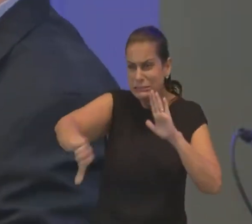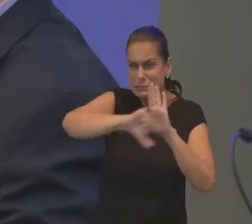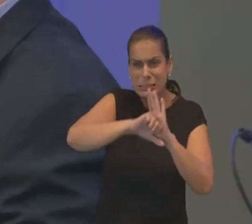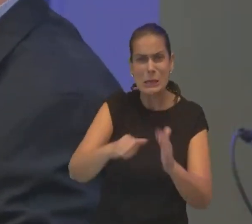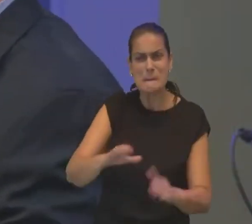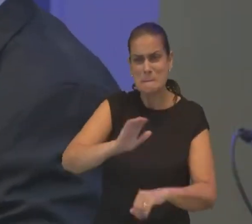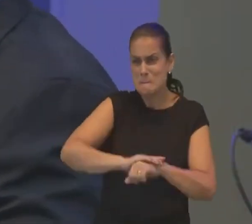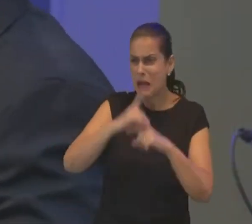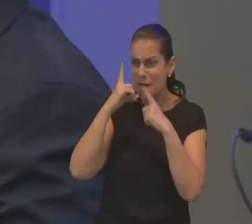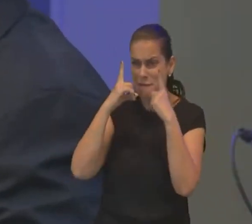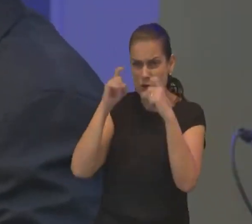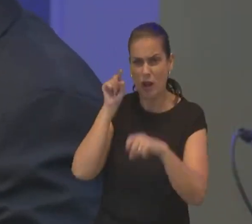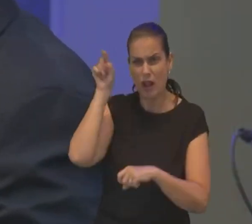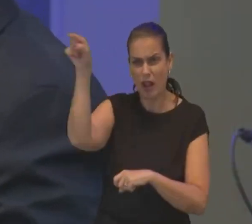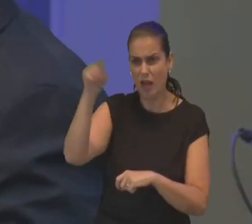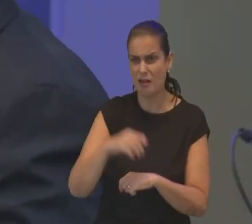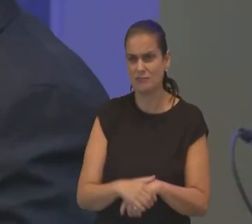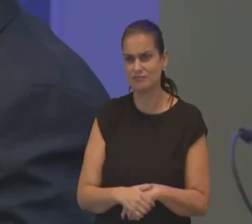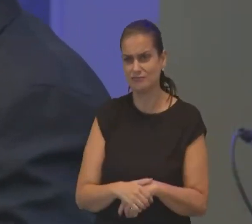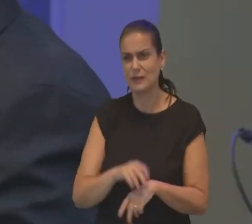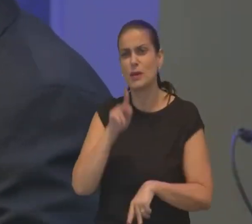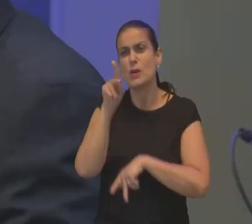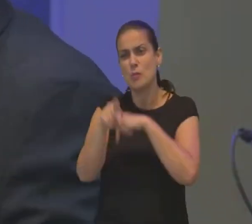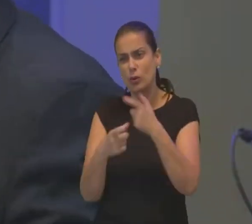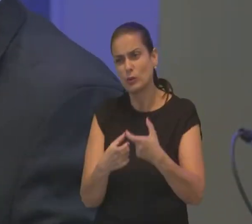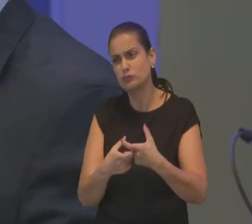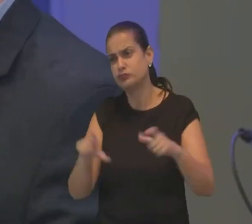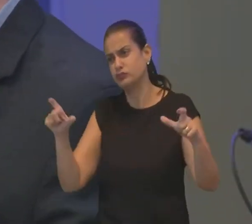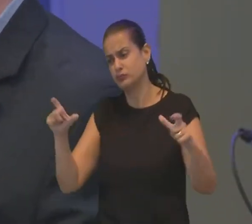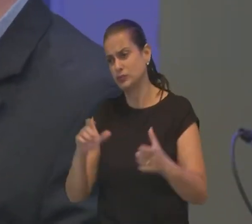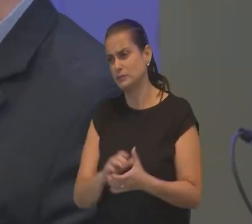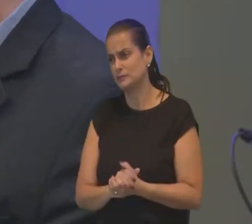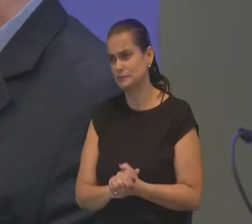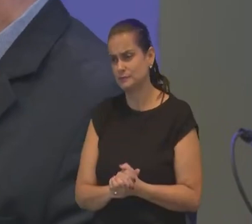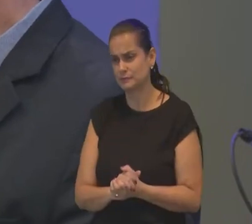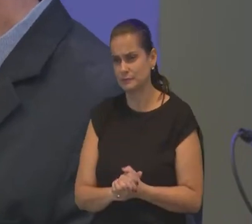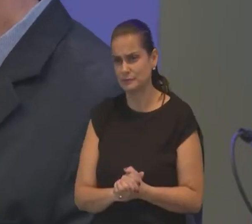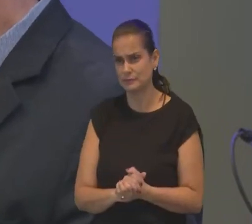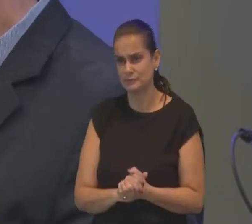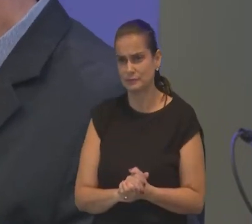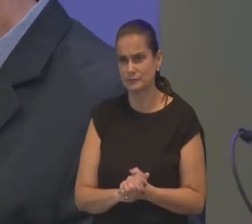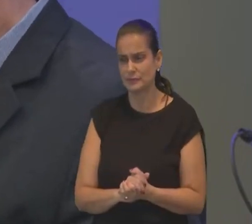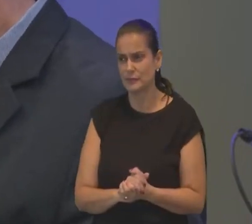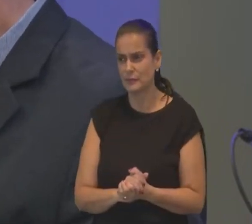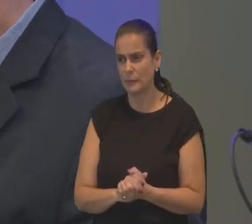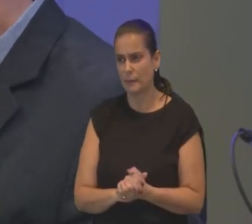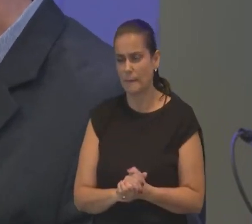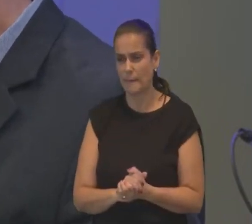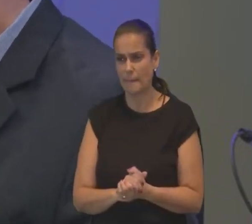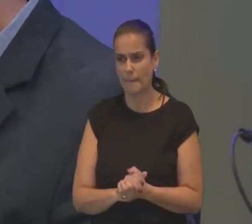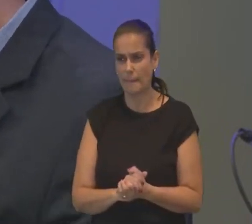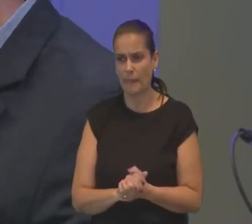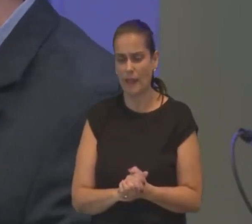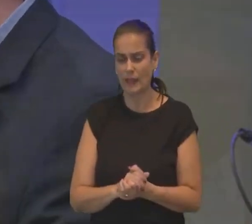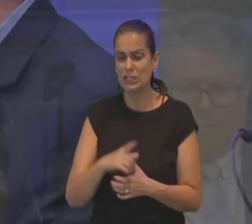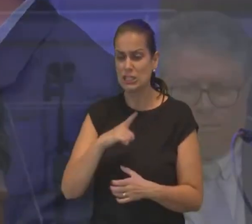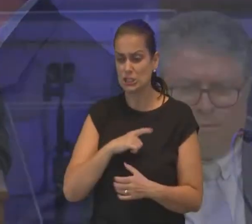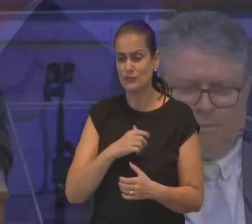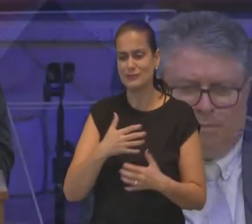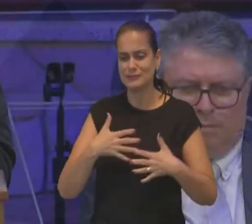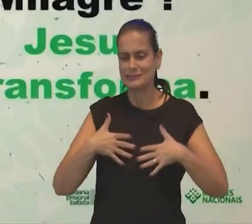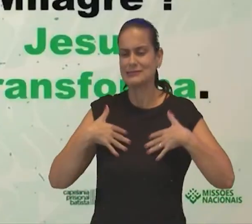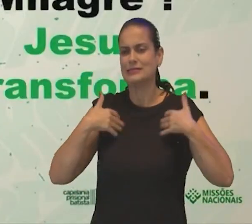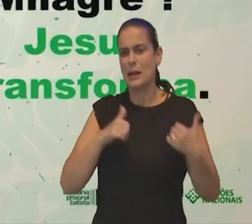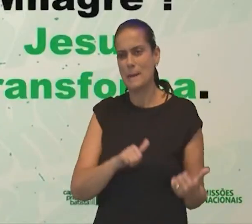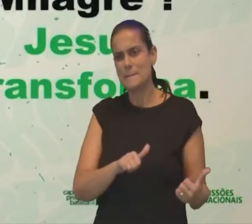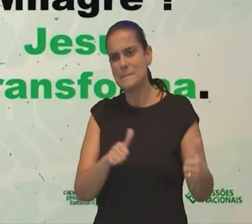de Janeiro e São Paulo, a população é grande. Passa aí, meu irmão. Tive o prazer de batizar Alexandre.